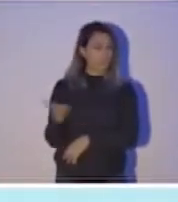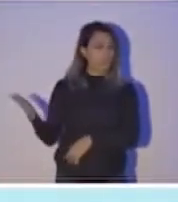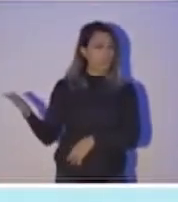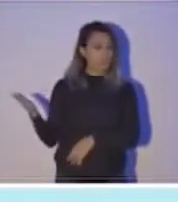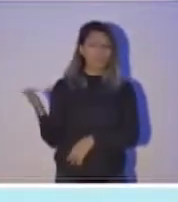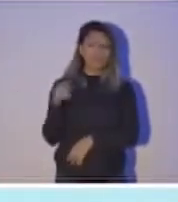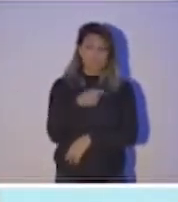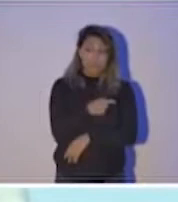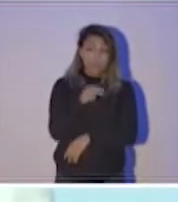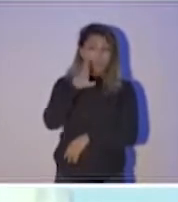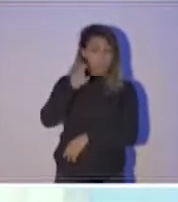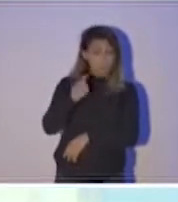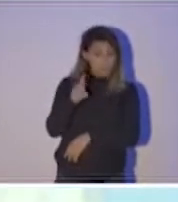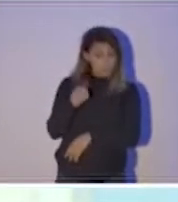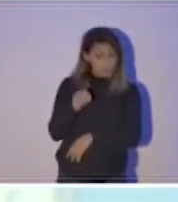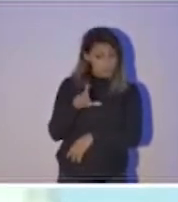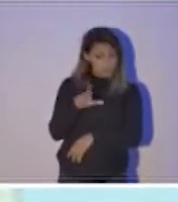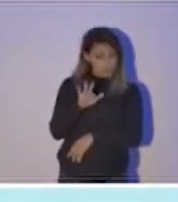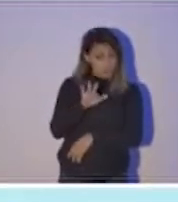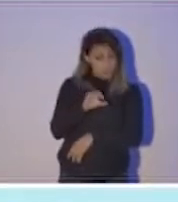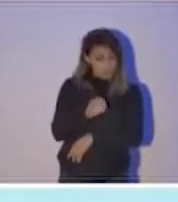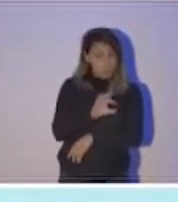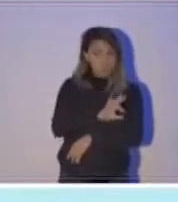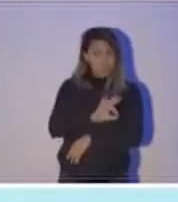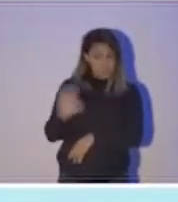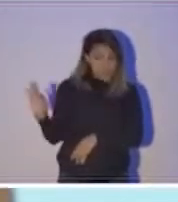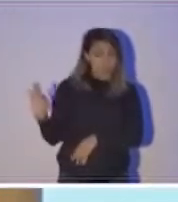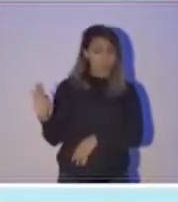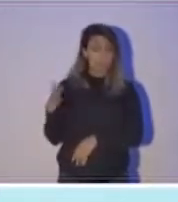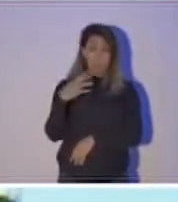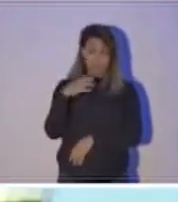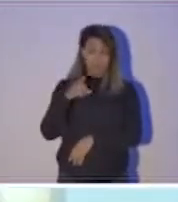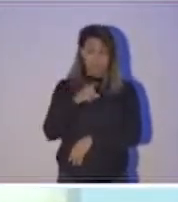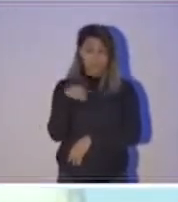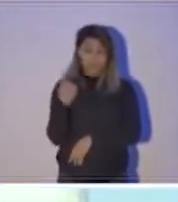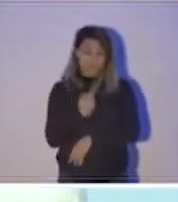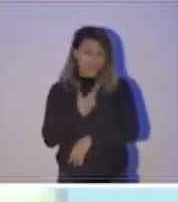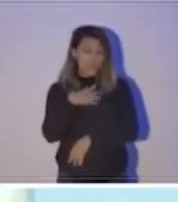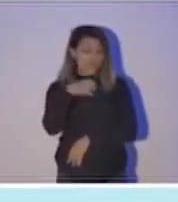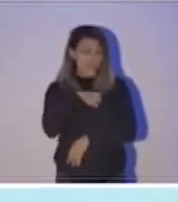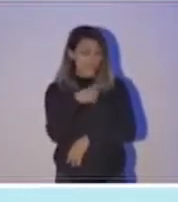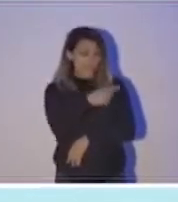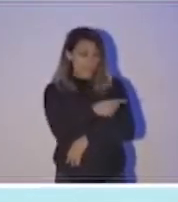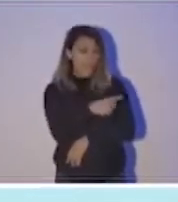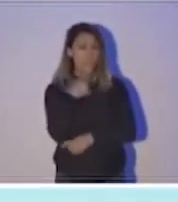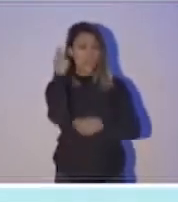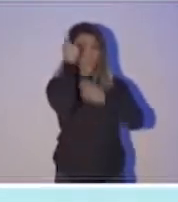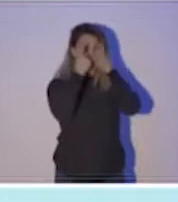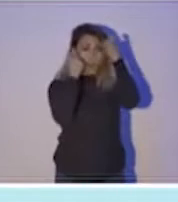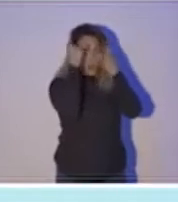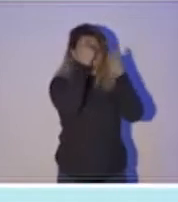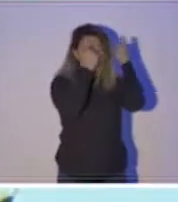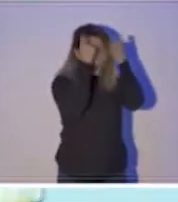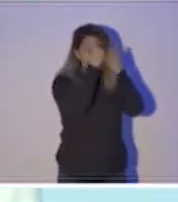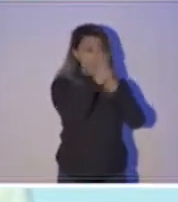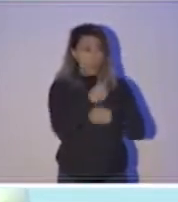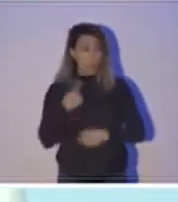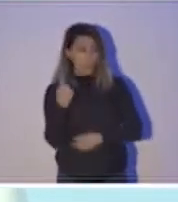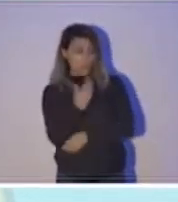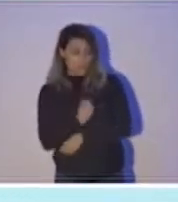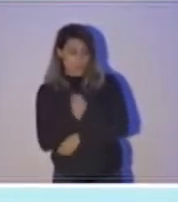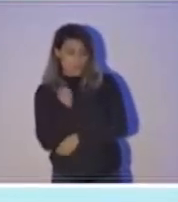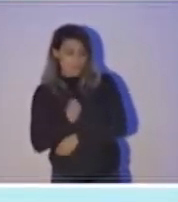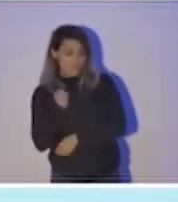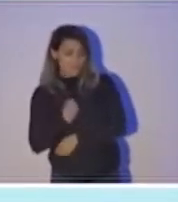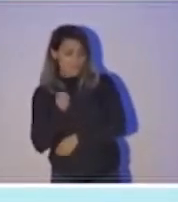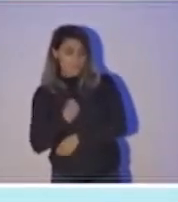falar, de dizer o que está sentindo. E isso é muito importante, porque um professor que se preocupa com a gente não só vai